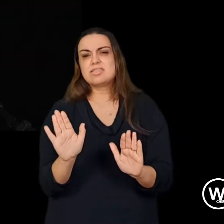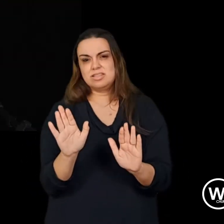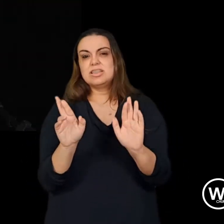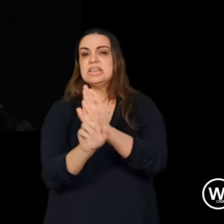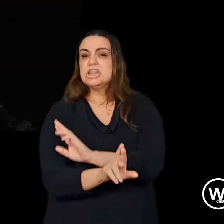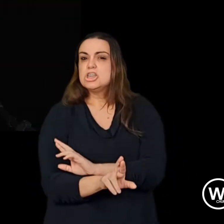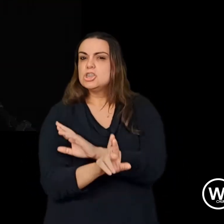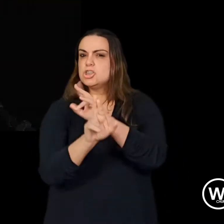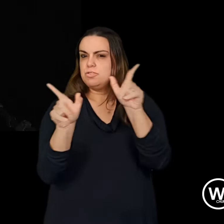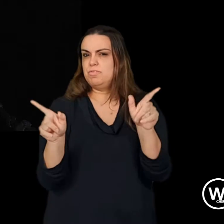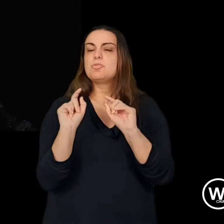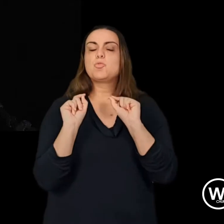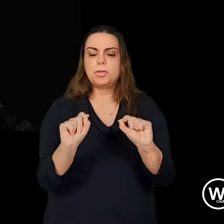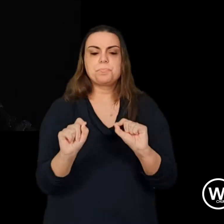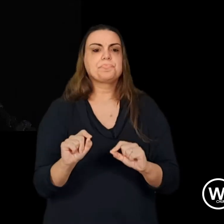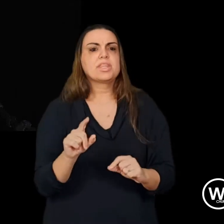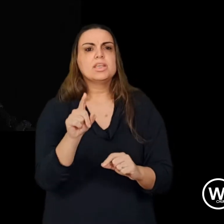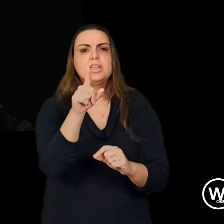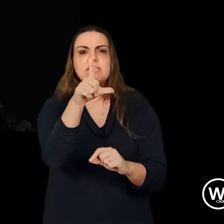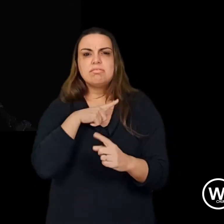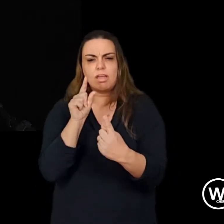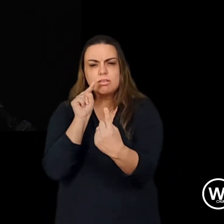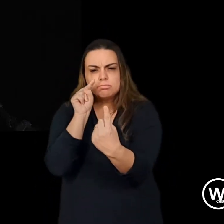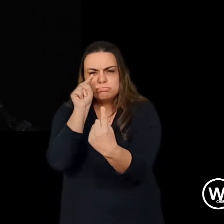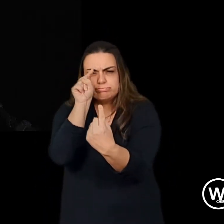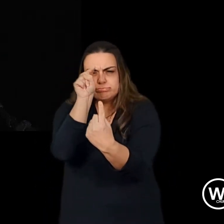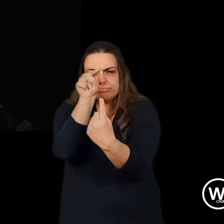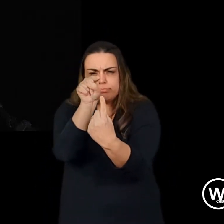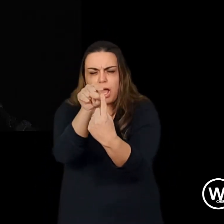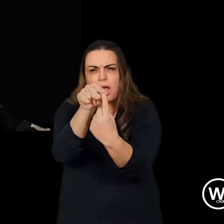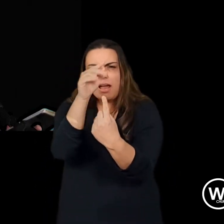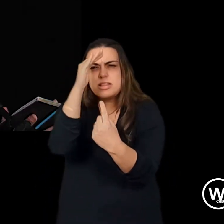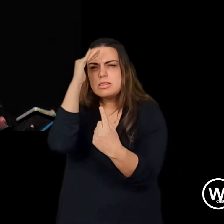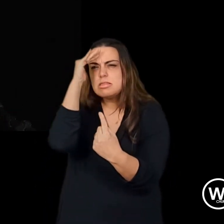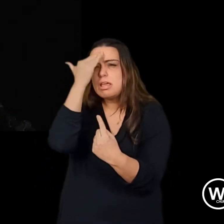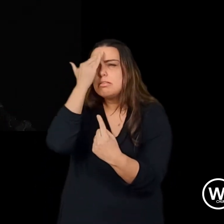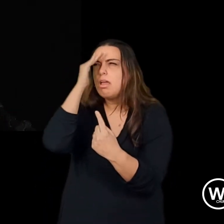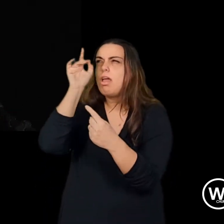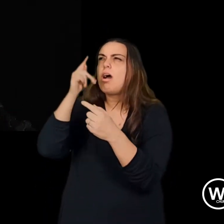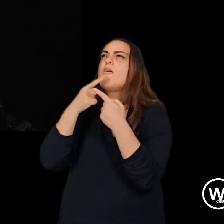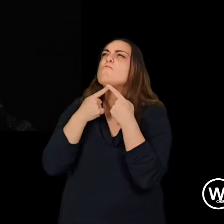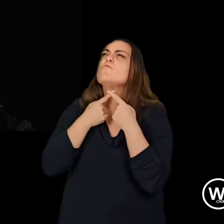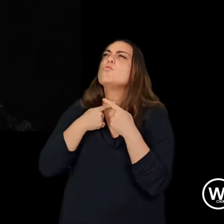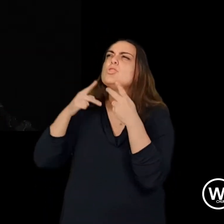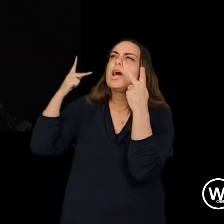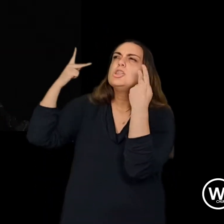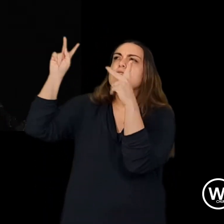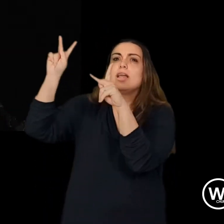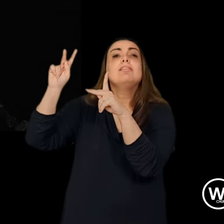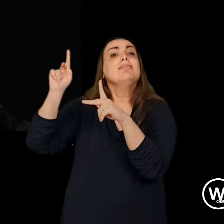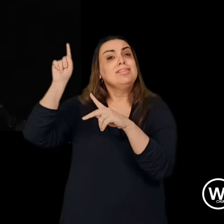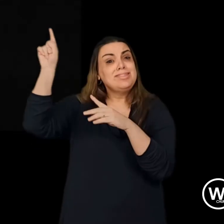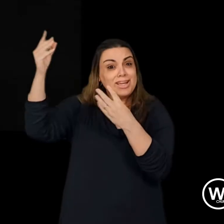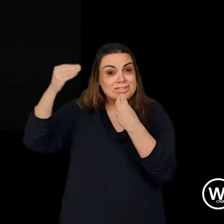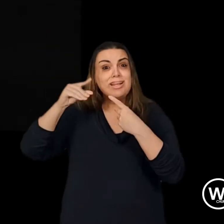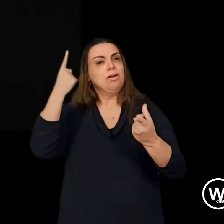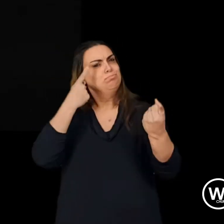maior diferença de você ter um alvo na sua vida e entender o que Deus quer de você, é que o sucesso ele é